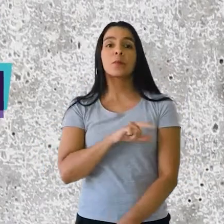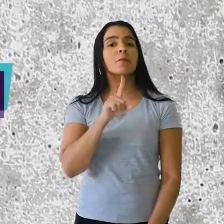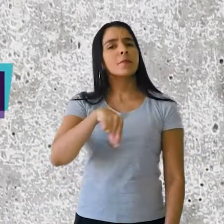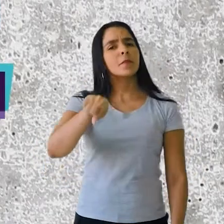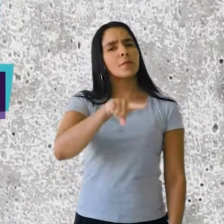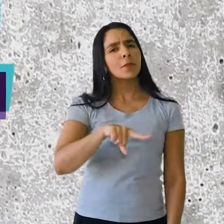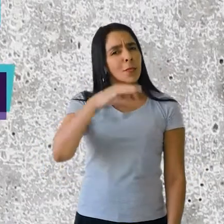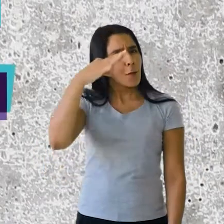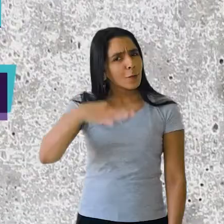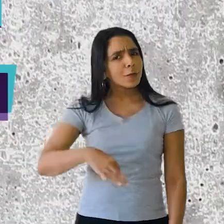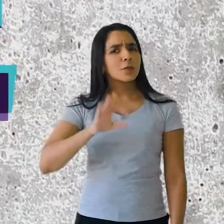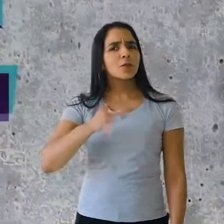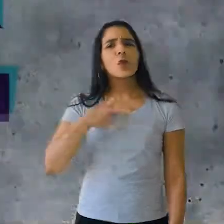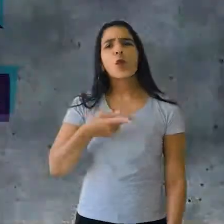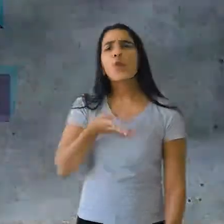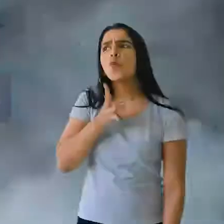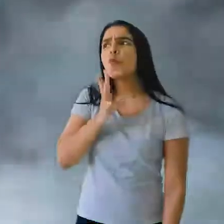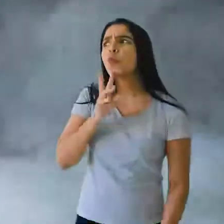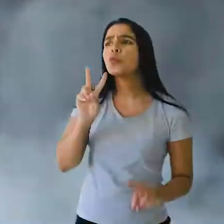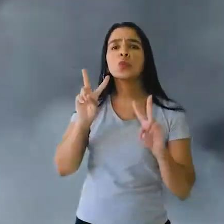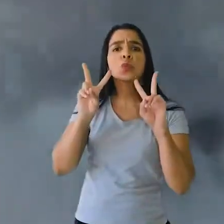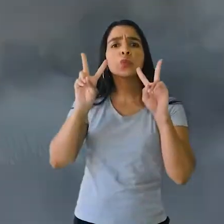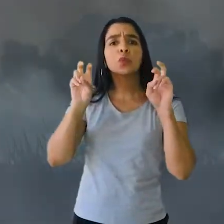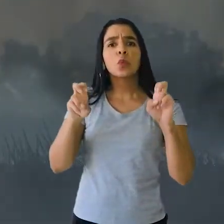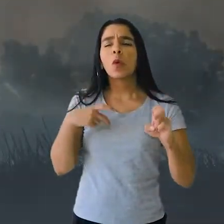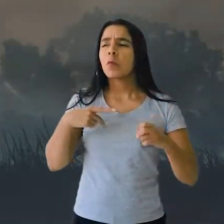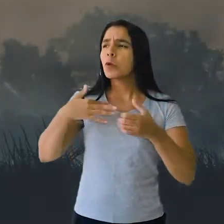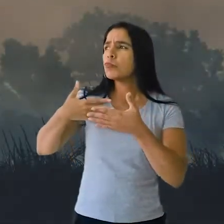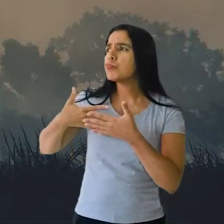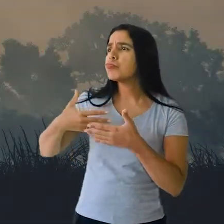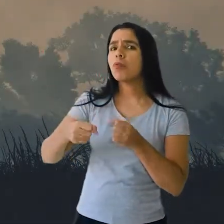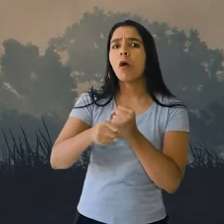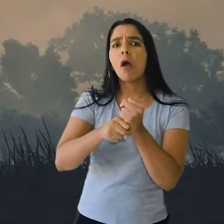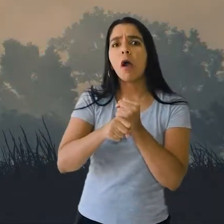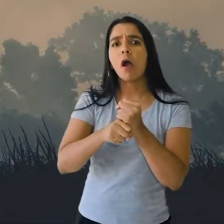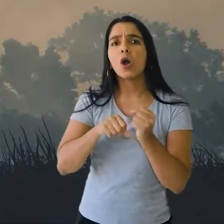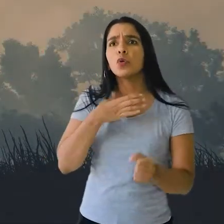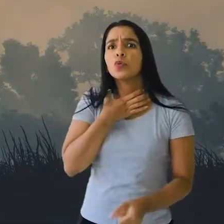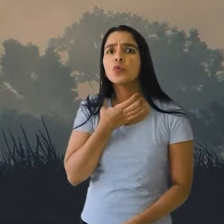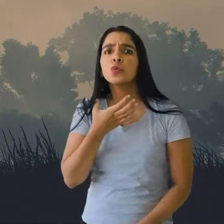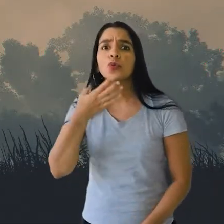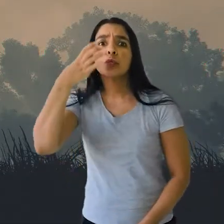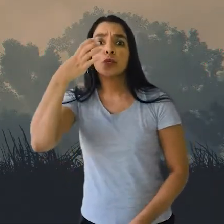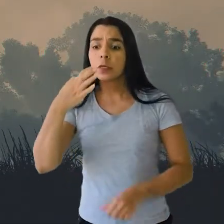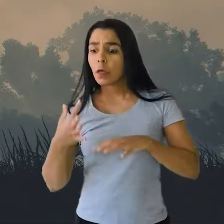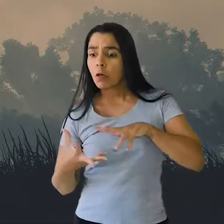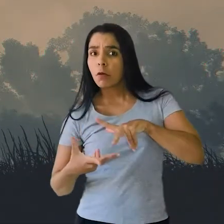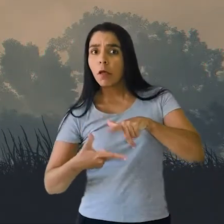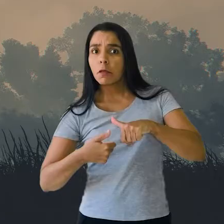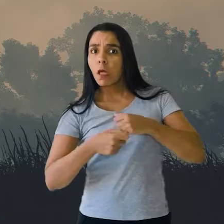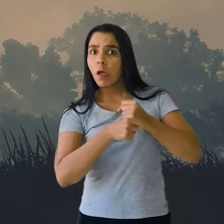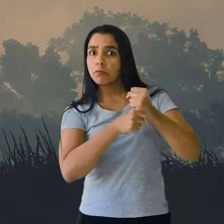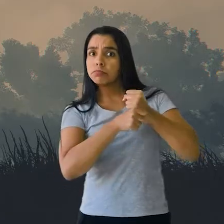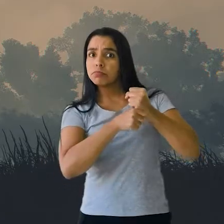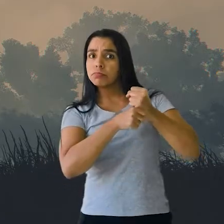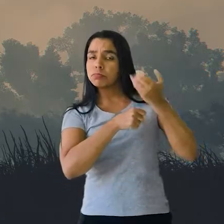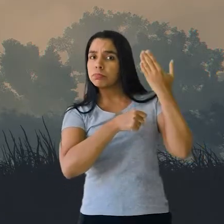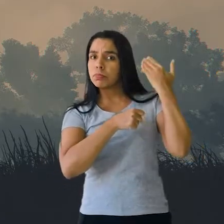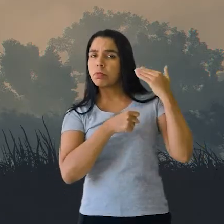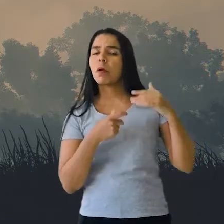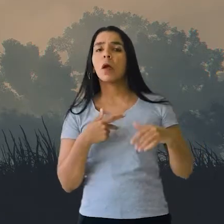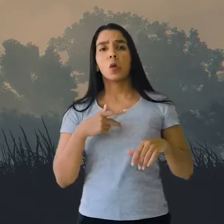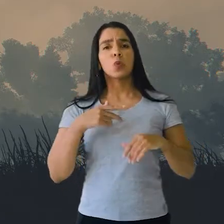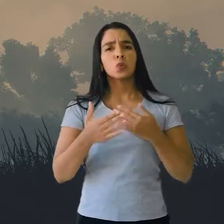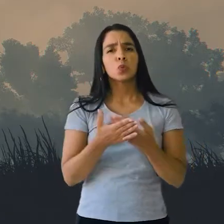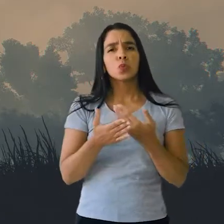superior e pesquisa do Rio de Janeiro. Você com certeza já ouviu falar sobre o longo reinado dos dinossauros na Terra